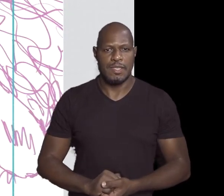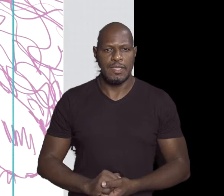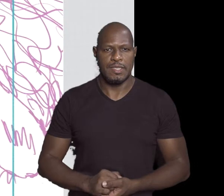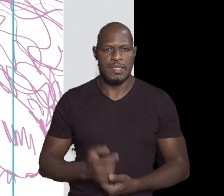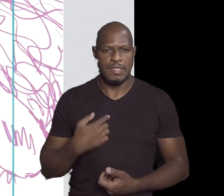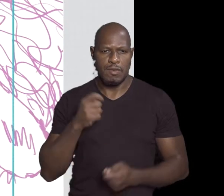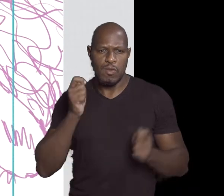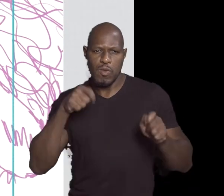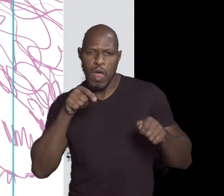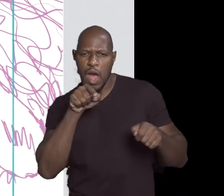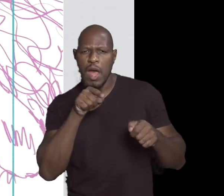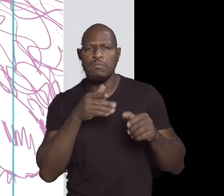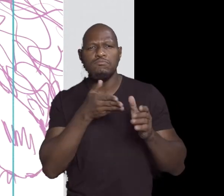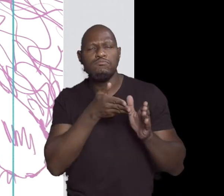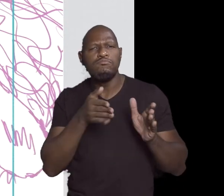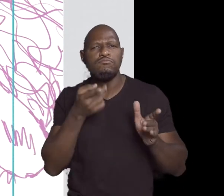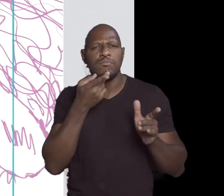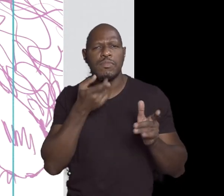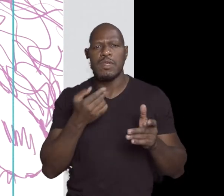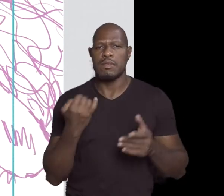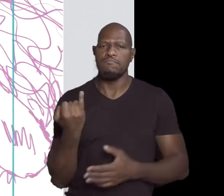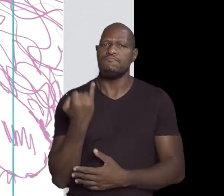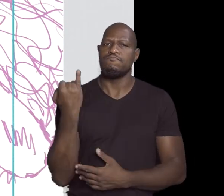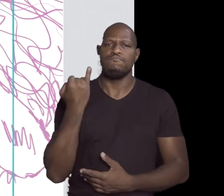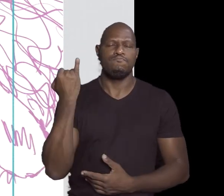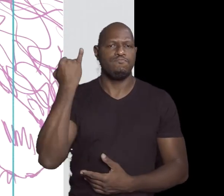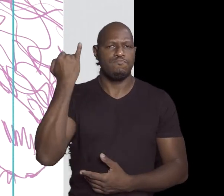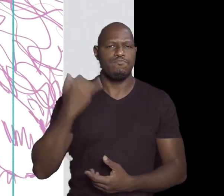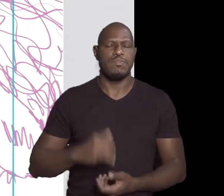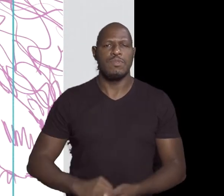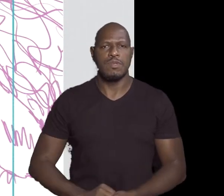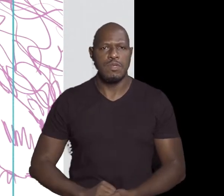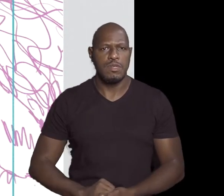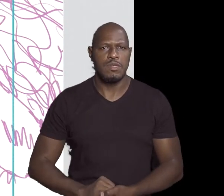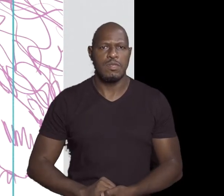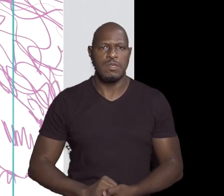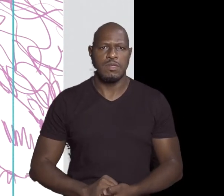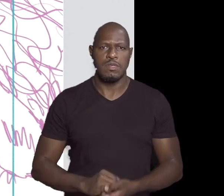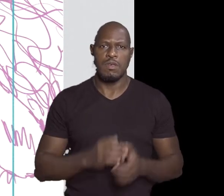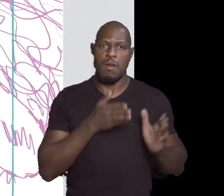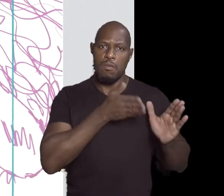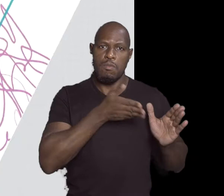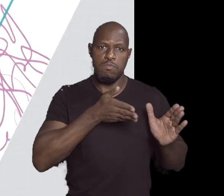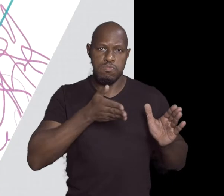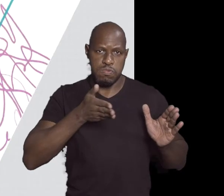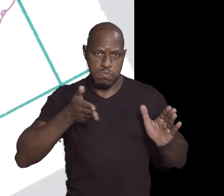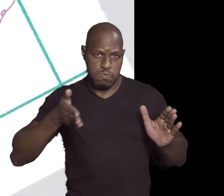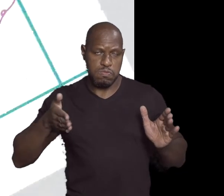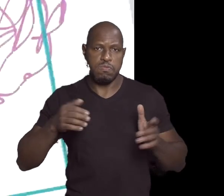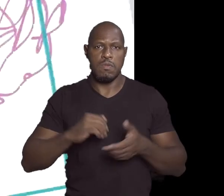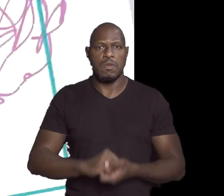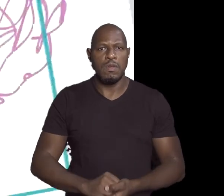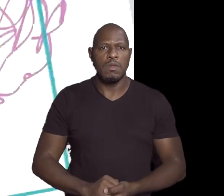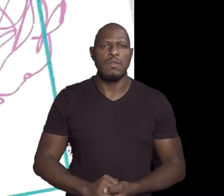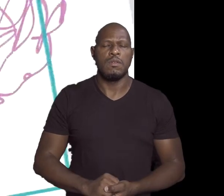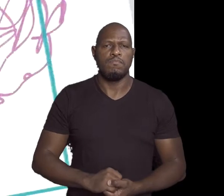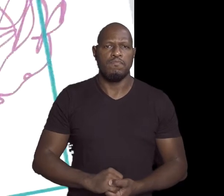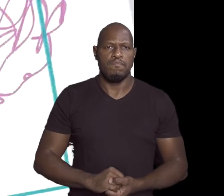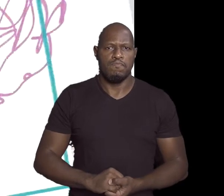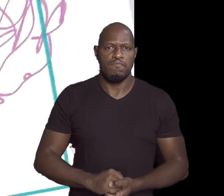Eu considero essa parte fundamental do processo,